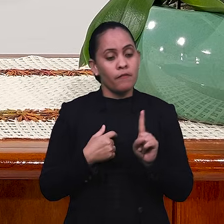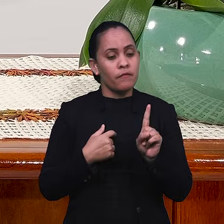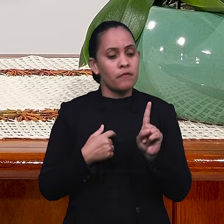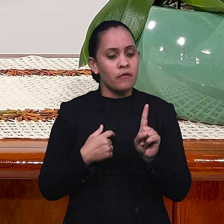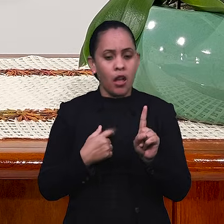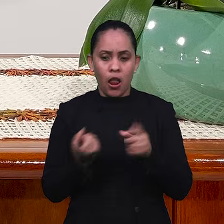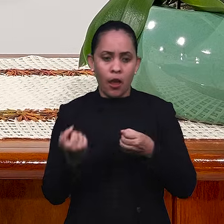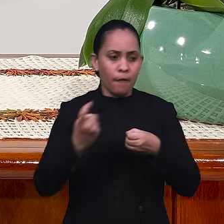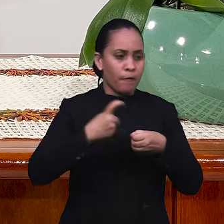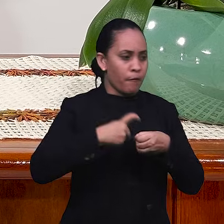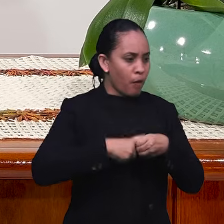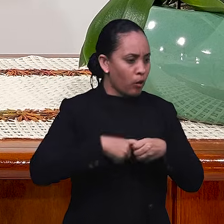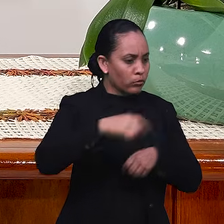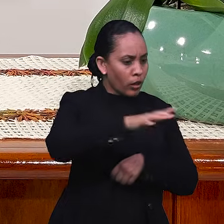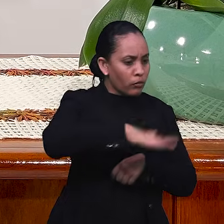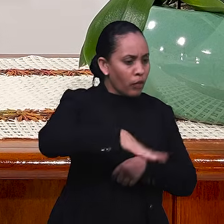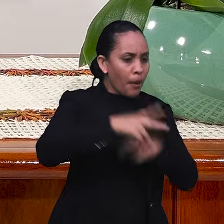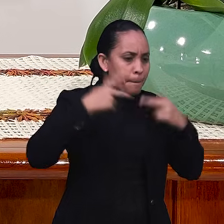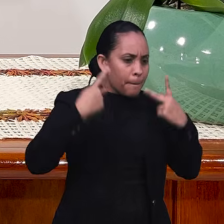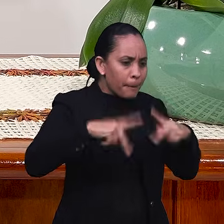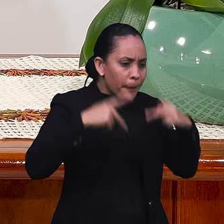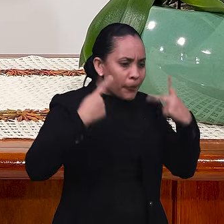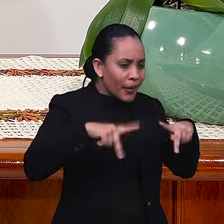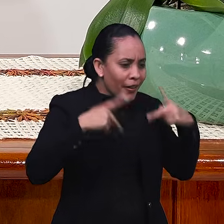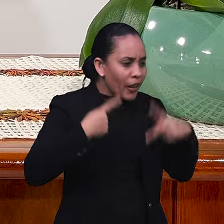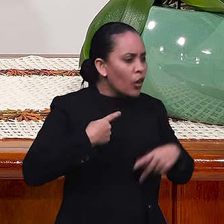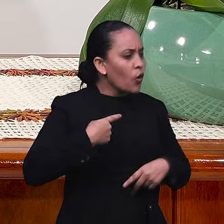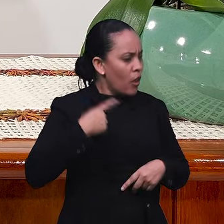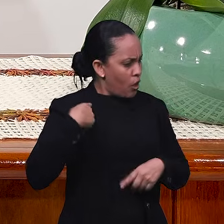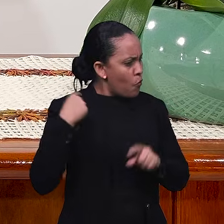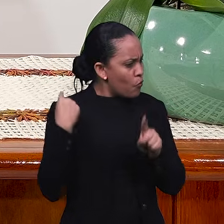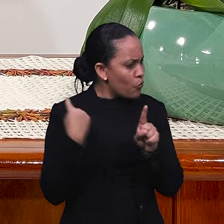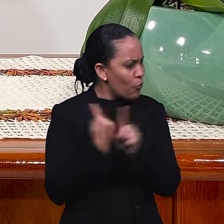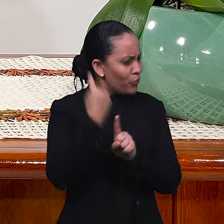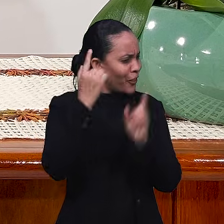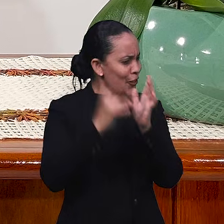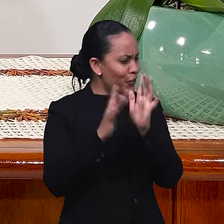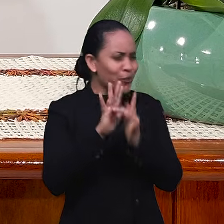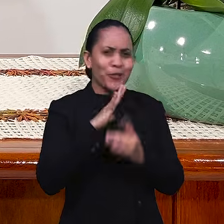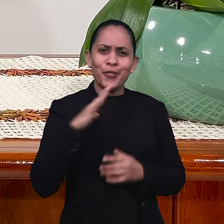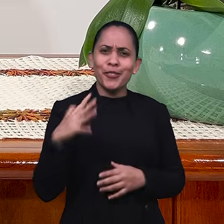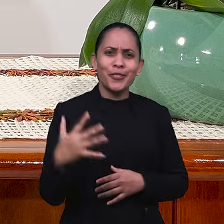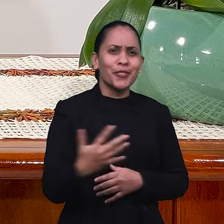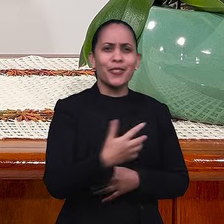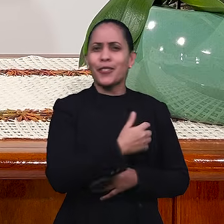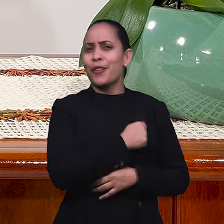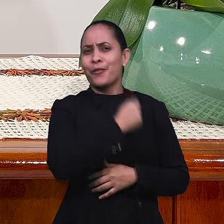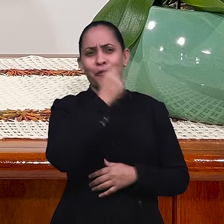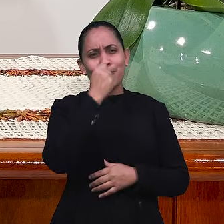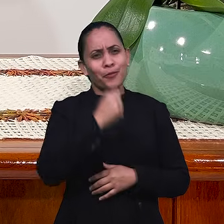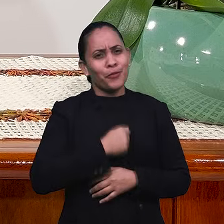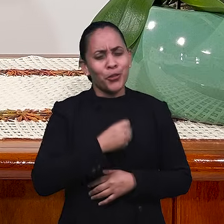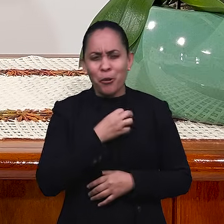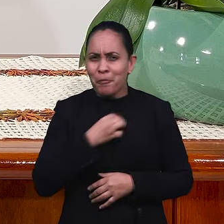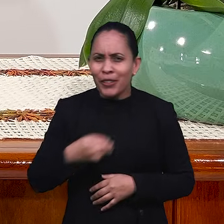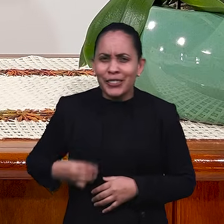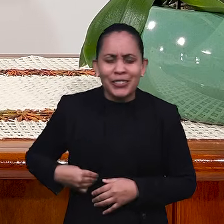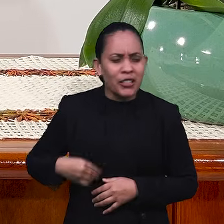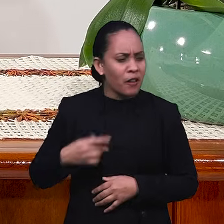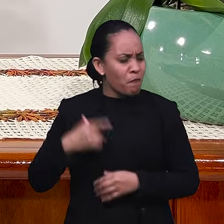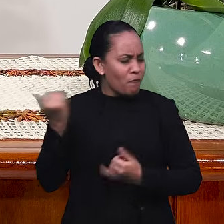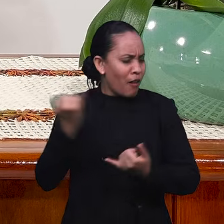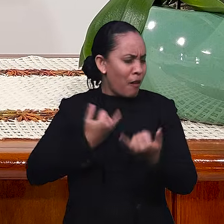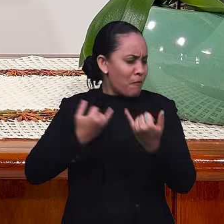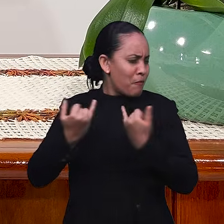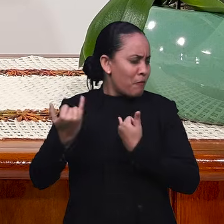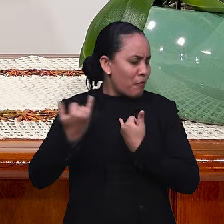pregando a palavra, pregando ao Senhor, dizendo que tinha encontrado o Salvador, tinha encontrado o Messias, um homem que tinha dito